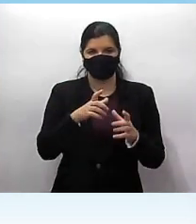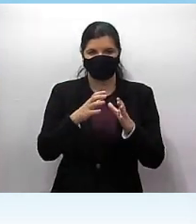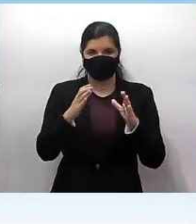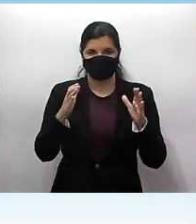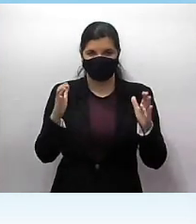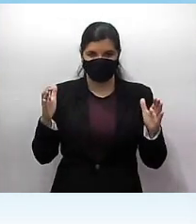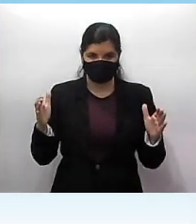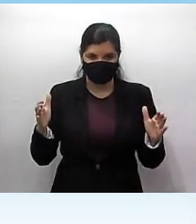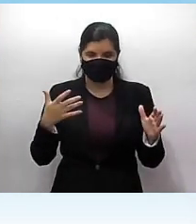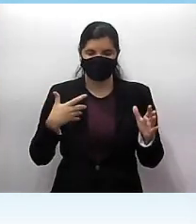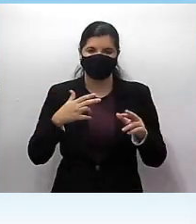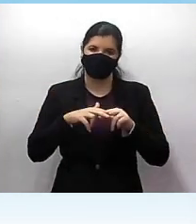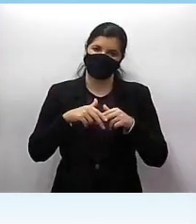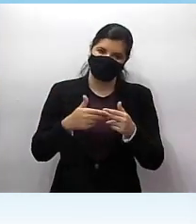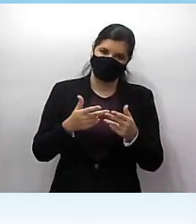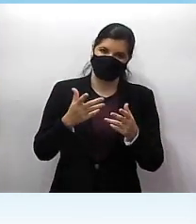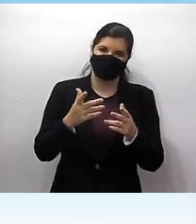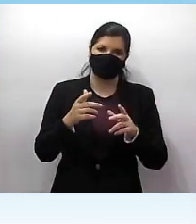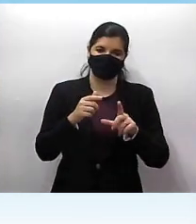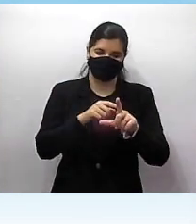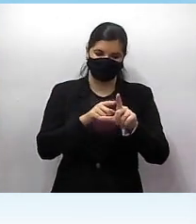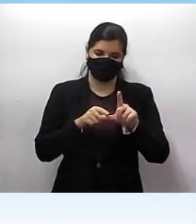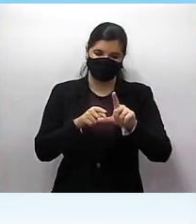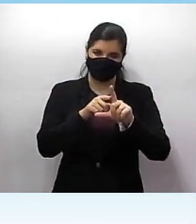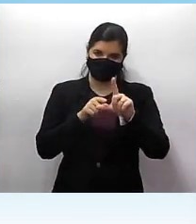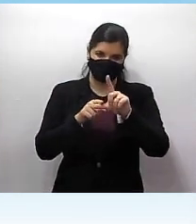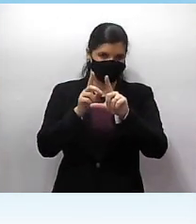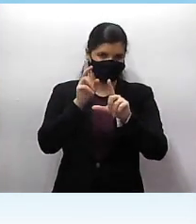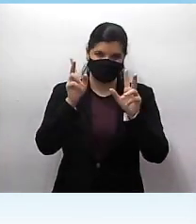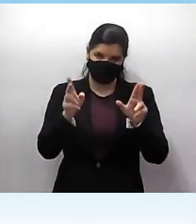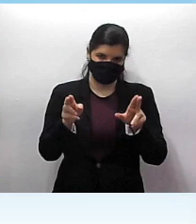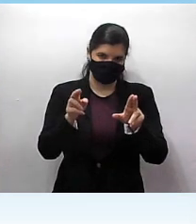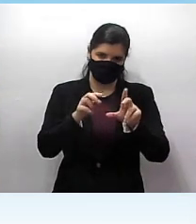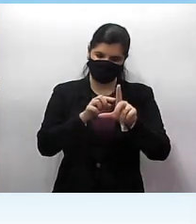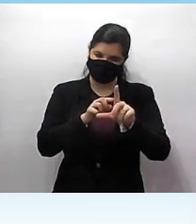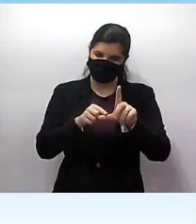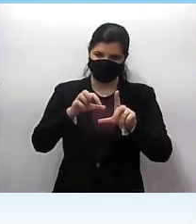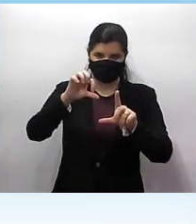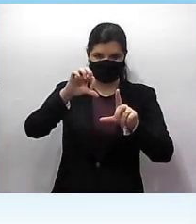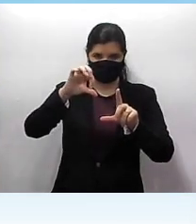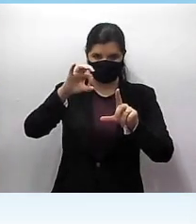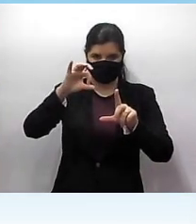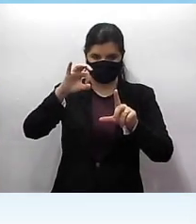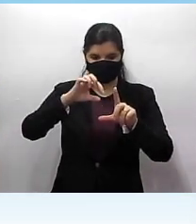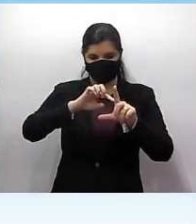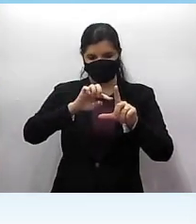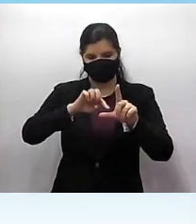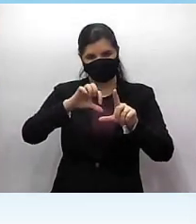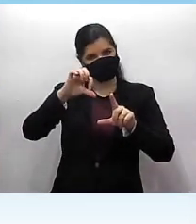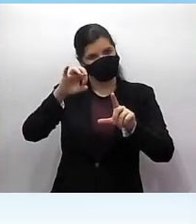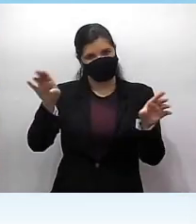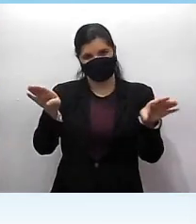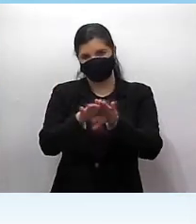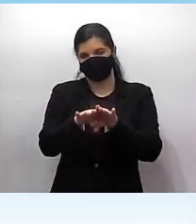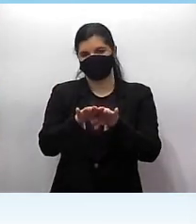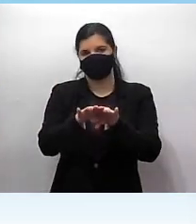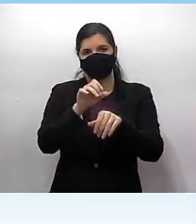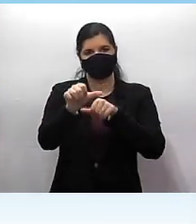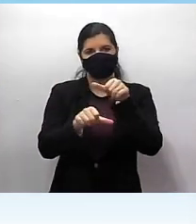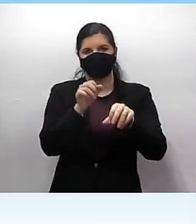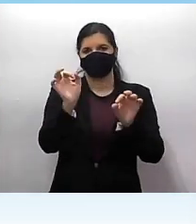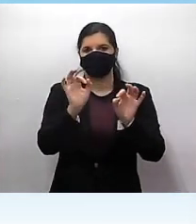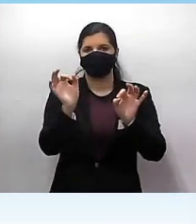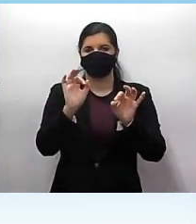aumentar. Contudo, o ângulo é o mesmo, não esquece, tá? O ângulo de 90 graus continua o mesmo e o ângulo